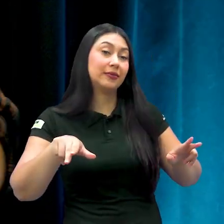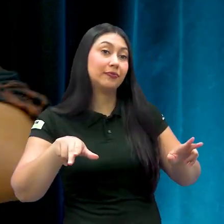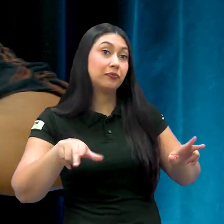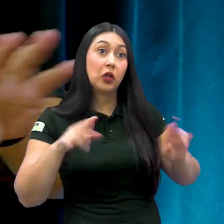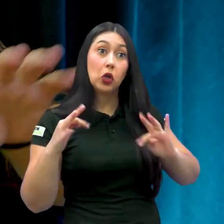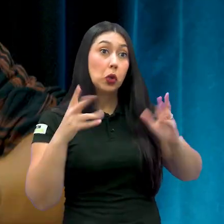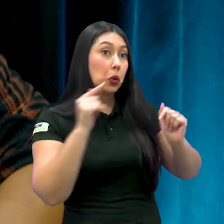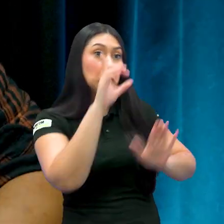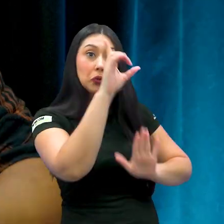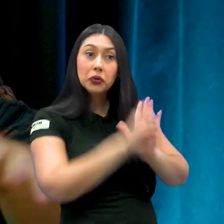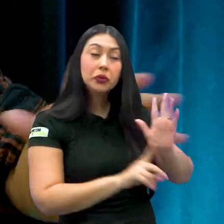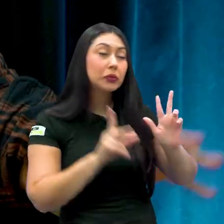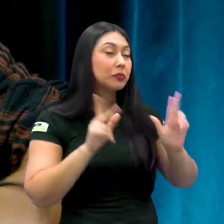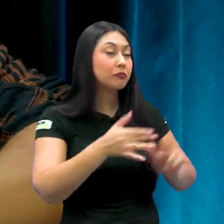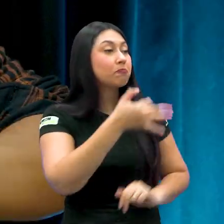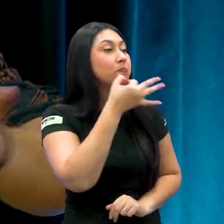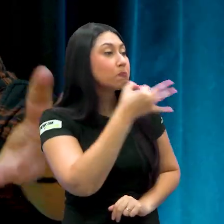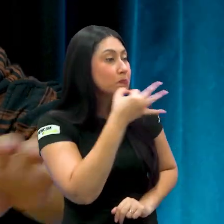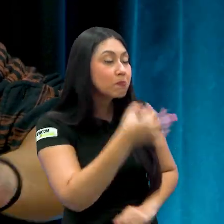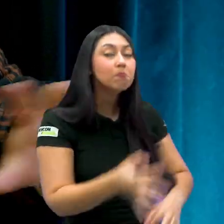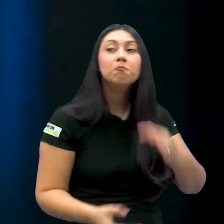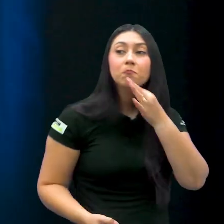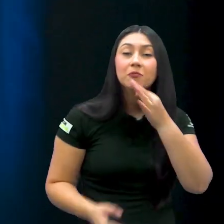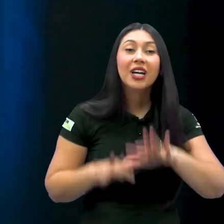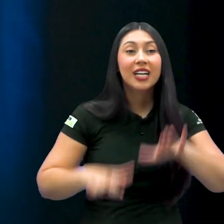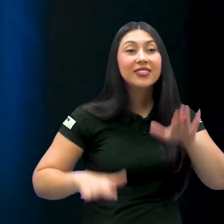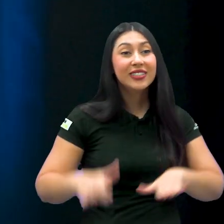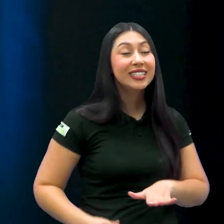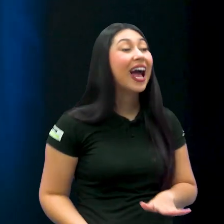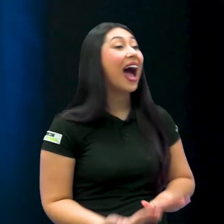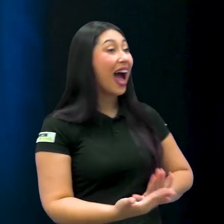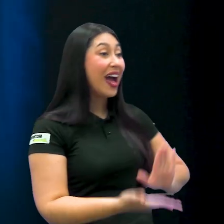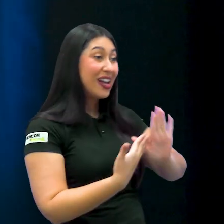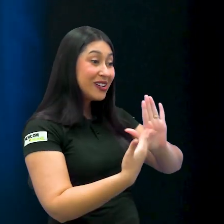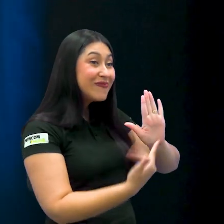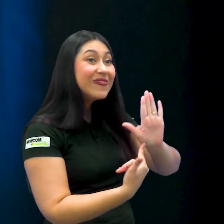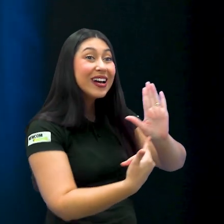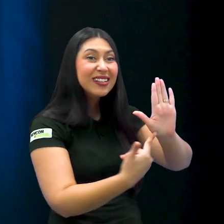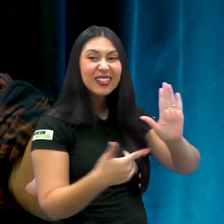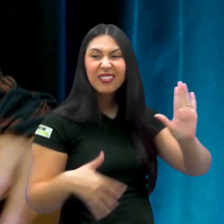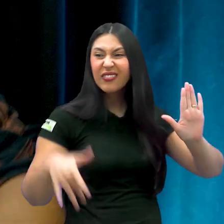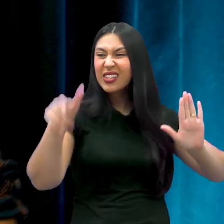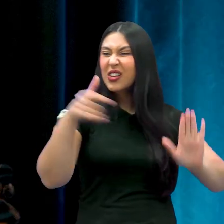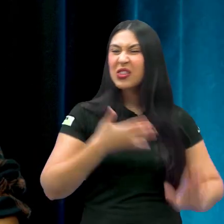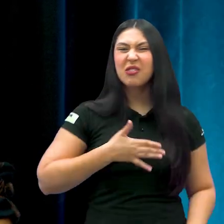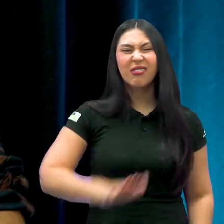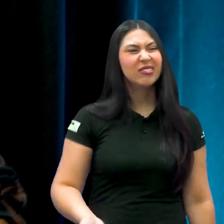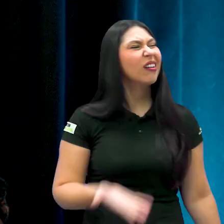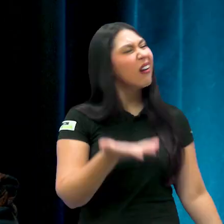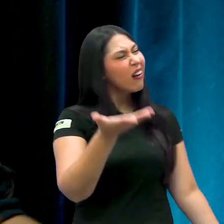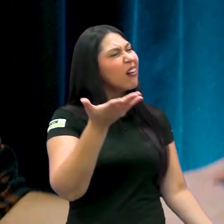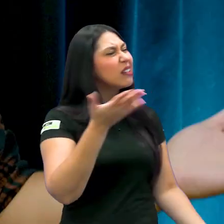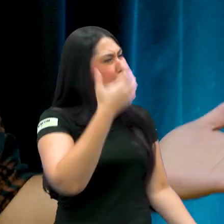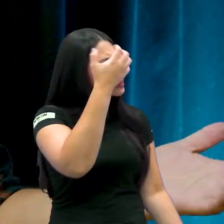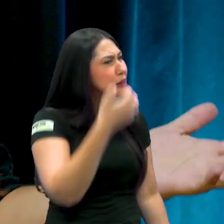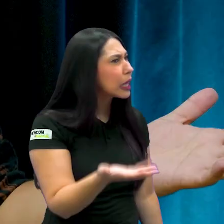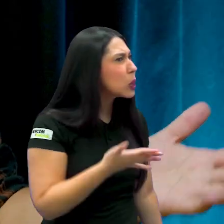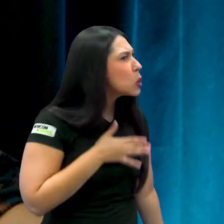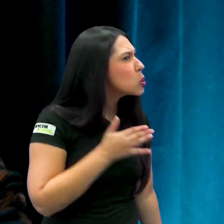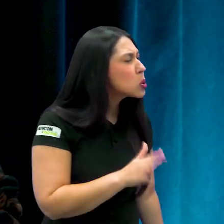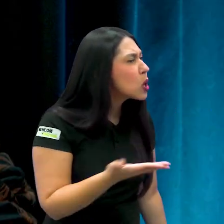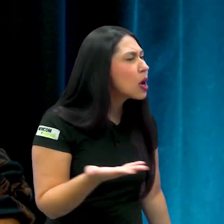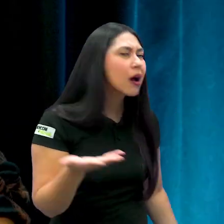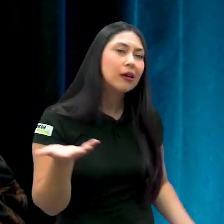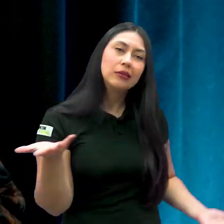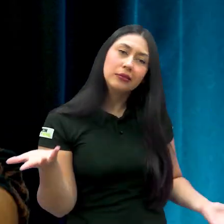tem seu direito de fala ali, cada um expressa. Às vezes você traz um acorde, a pessoa não gosta, aí você fala, tá de sacanagem,